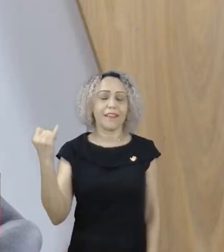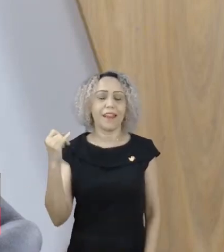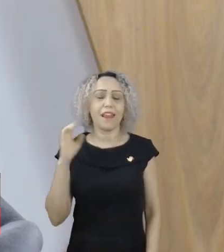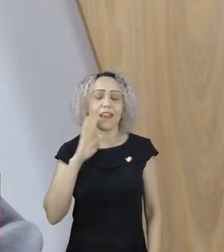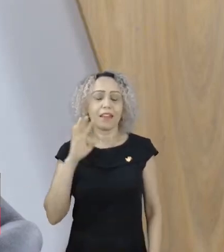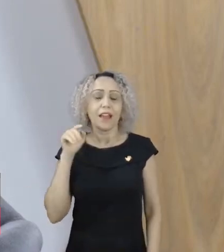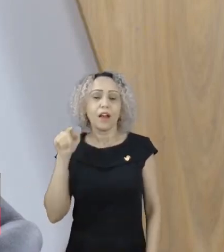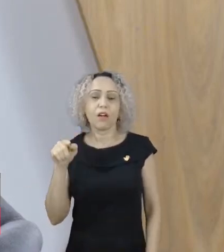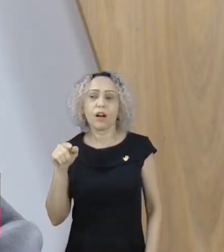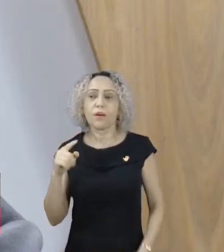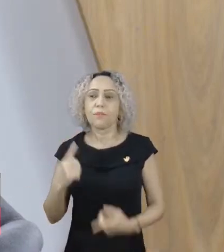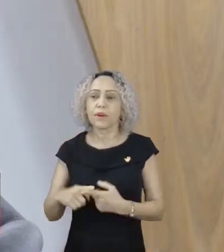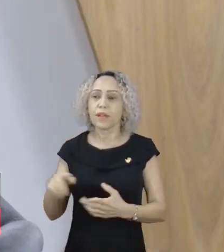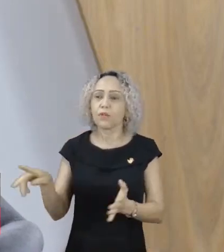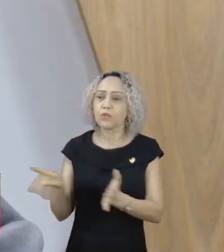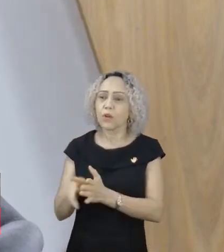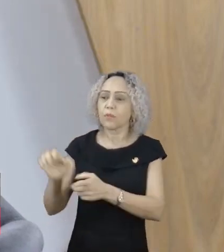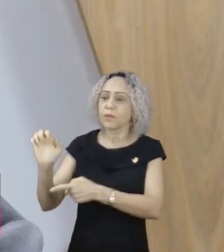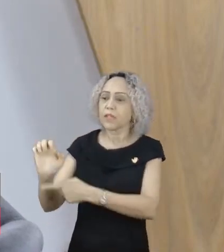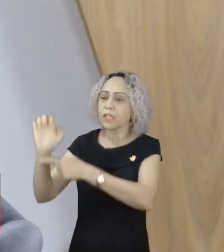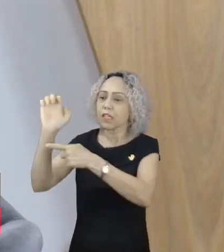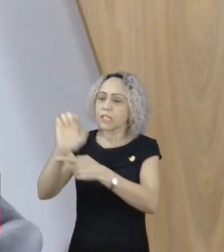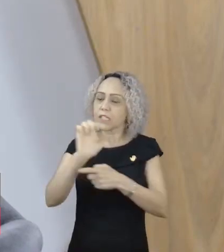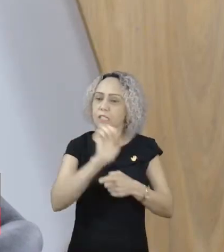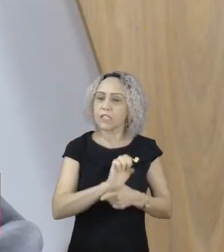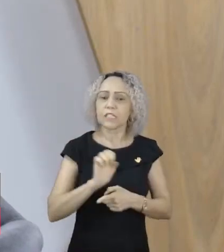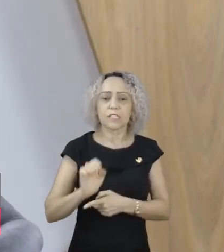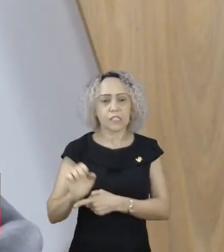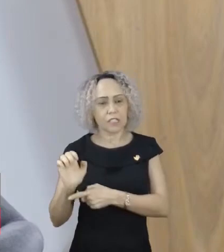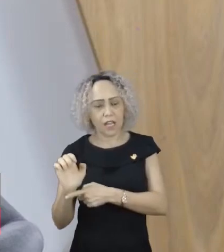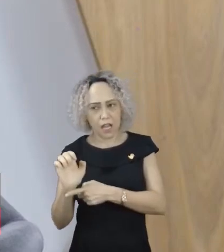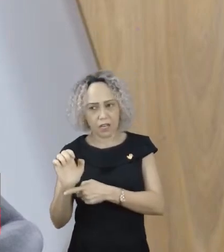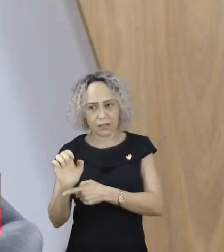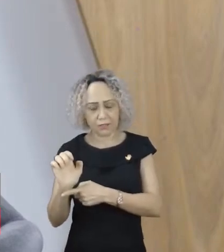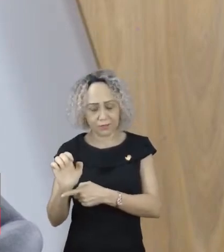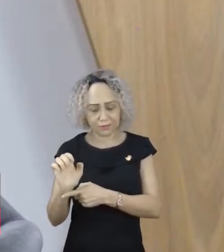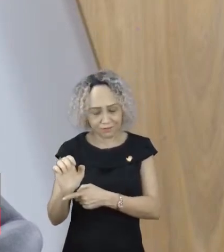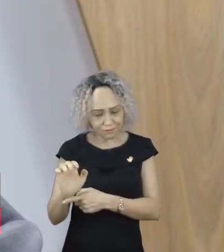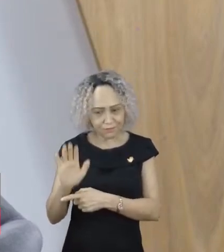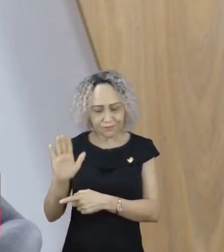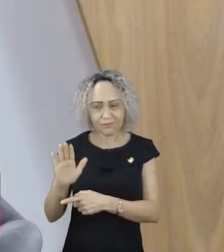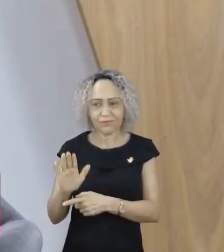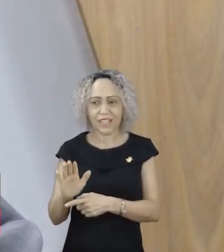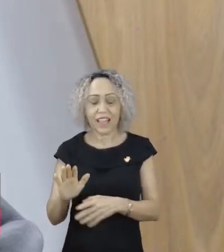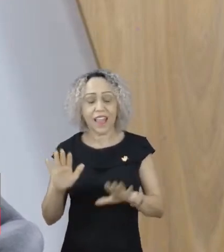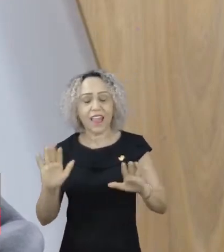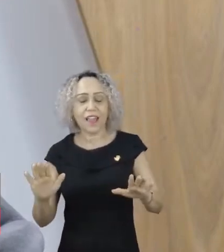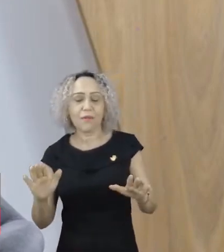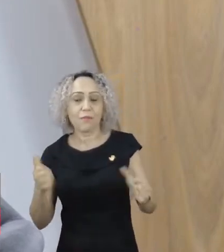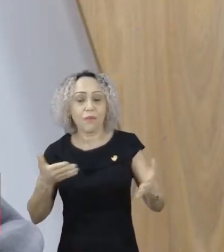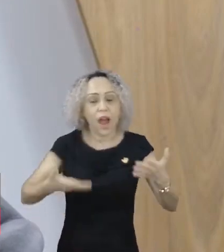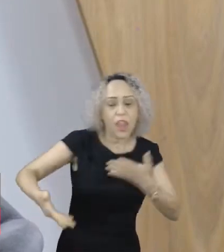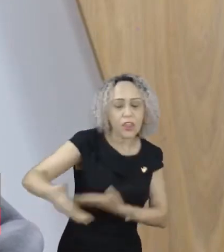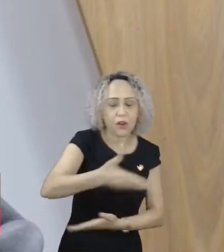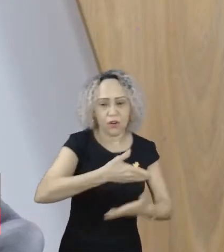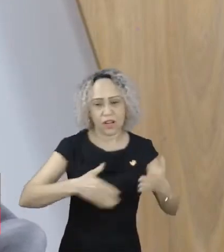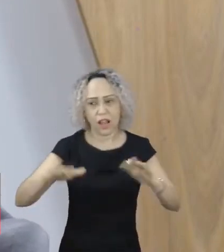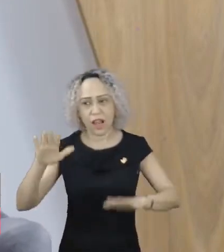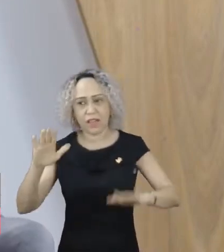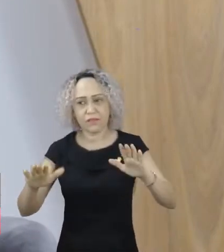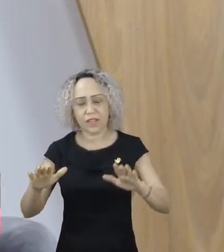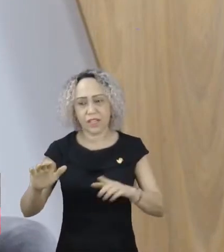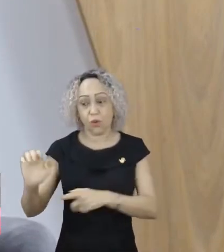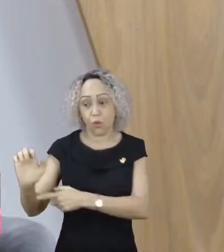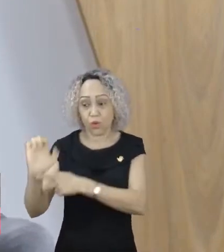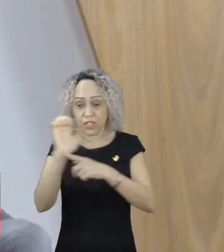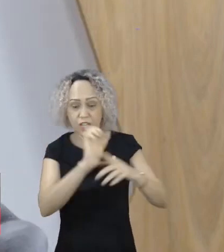governo federal, ele também inspira os estados a fazerem boas práticas. A gente se inspira nos estados muitas vezes, mas eles também se inspiram no governo federal. E cada